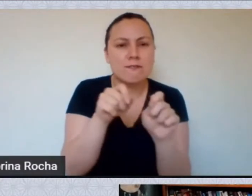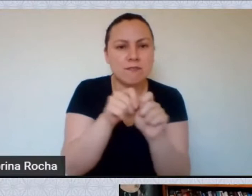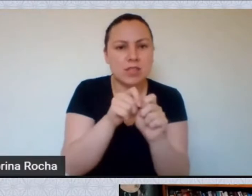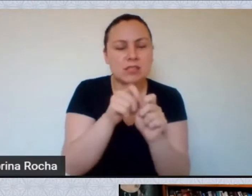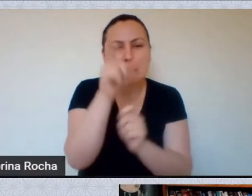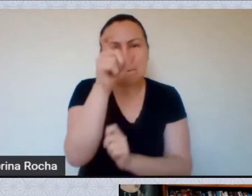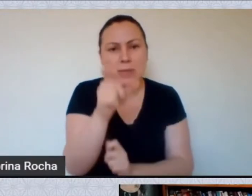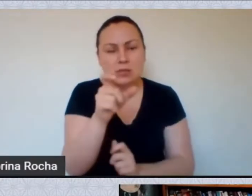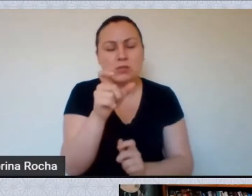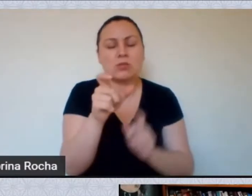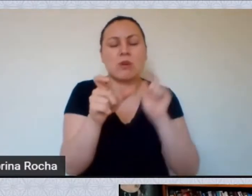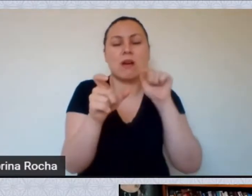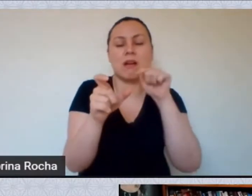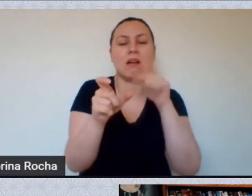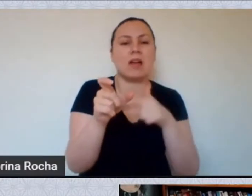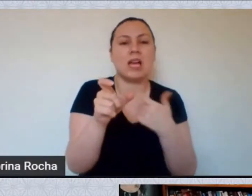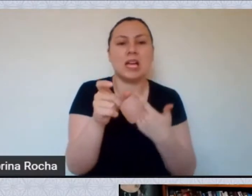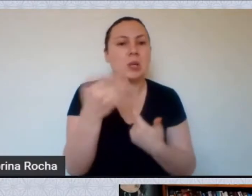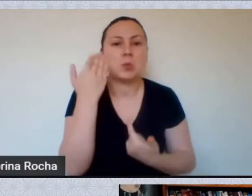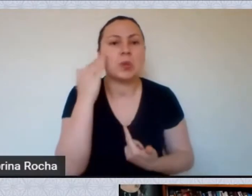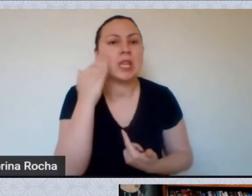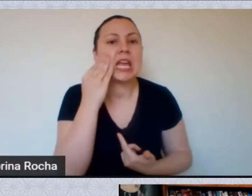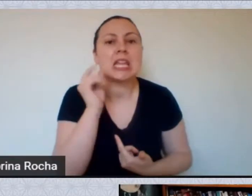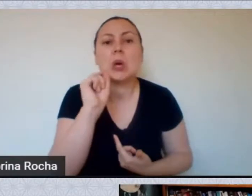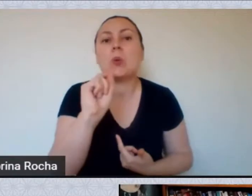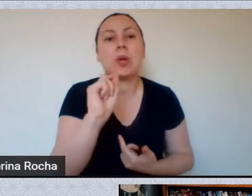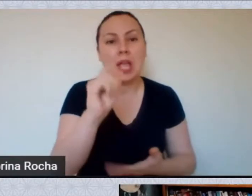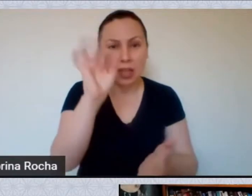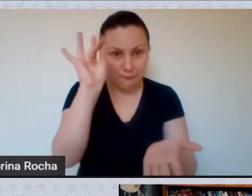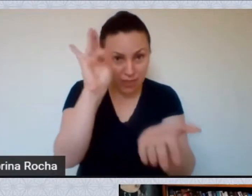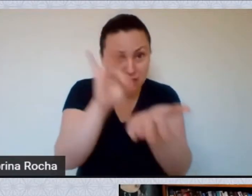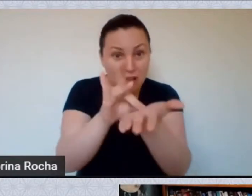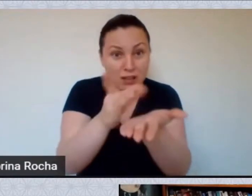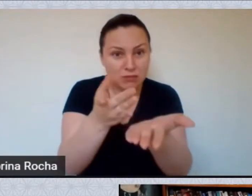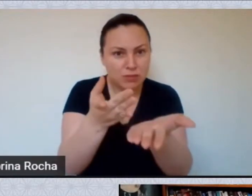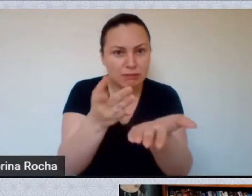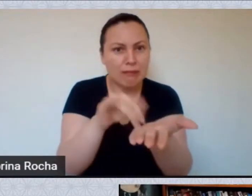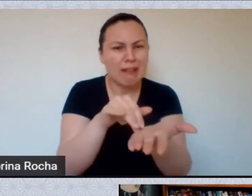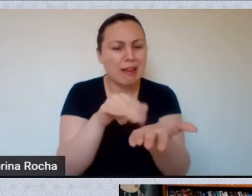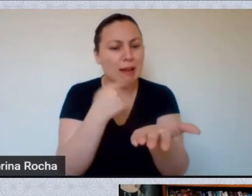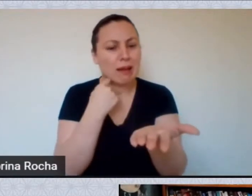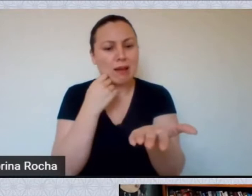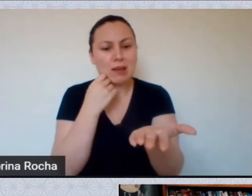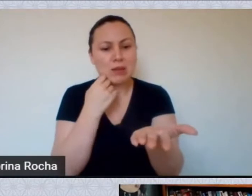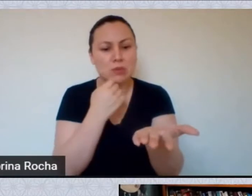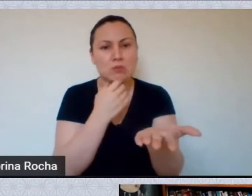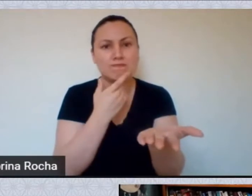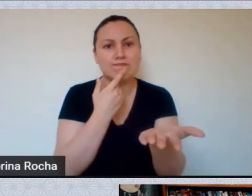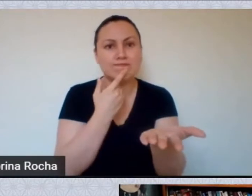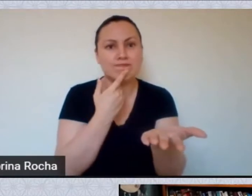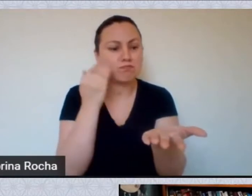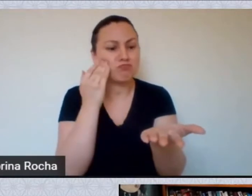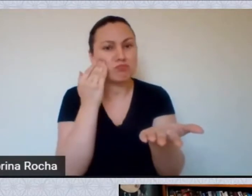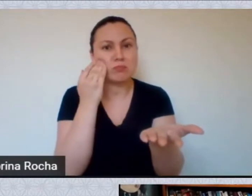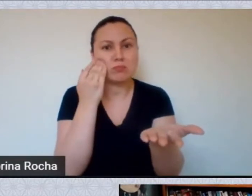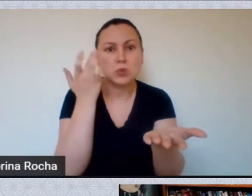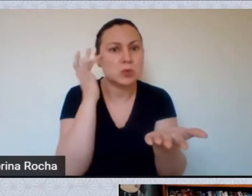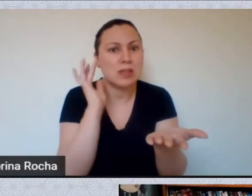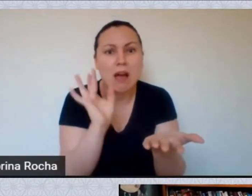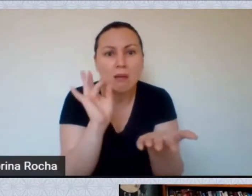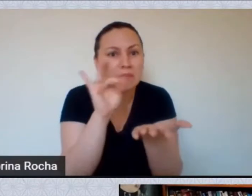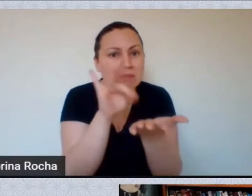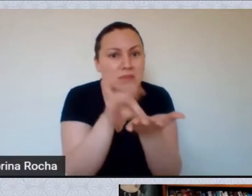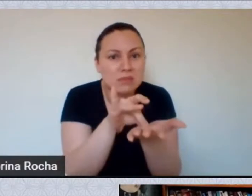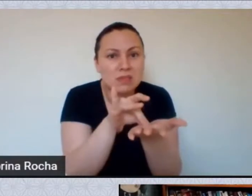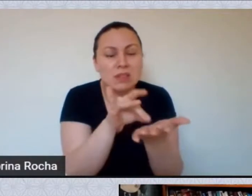verdade. Porque quando você faz isso, quando você confunde, as pessoas não sabem mais o que é o certo, o que é o errado, e aí você tem